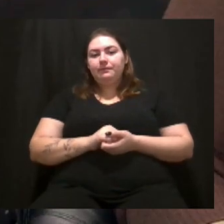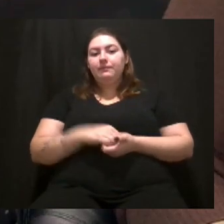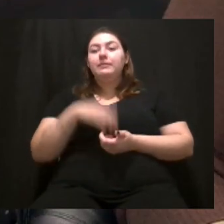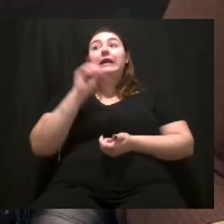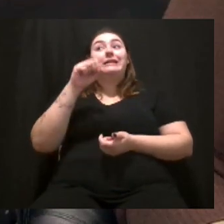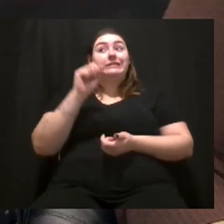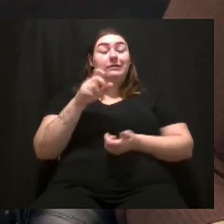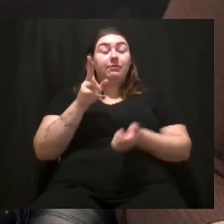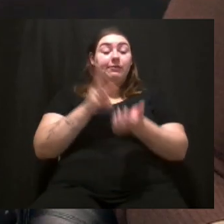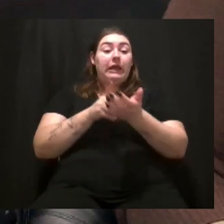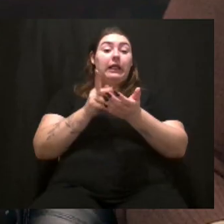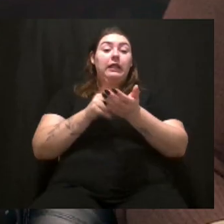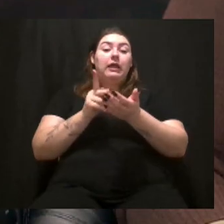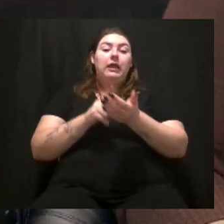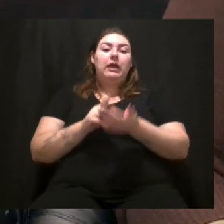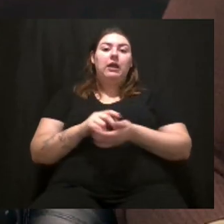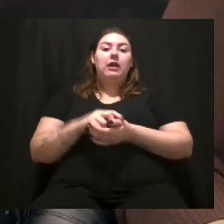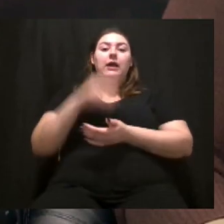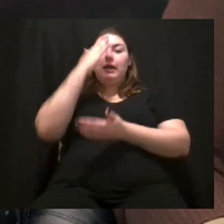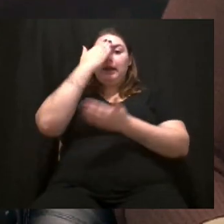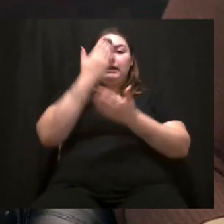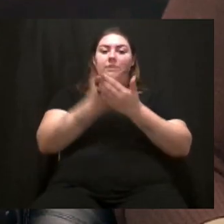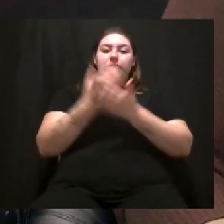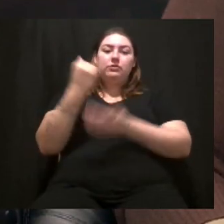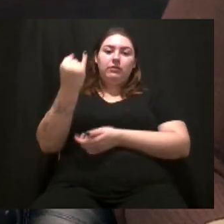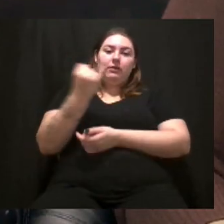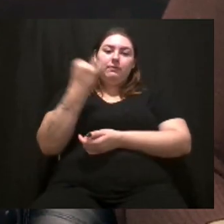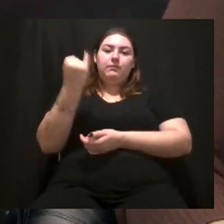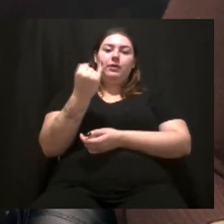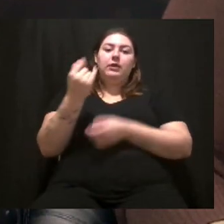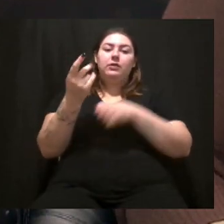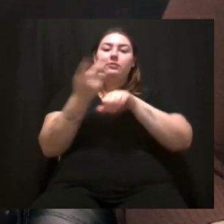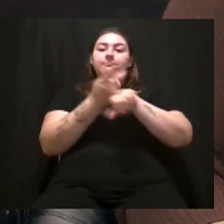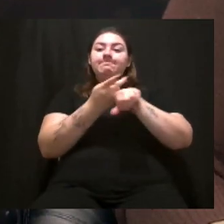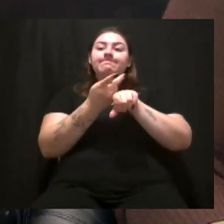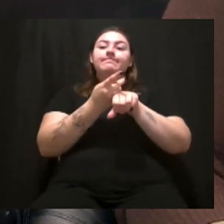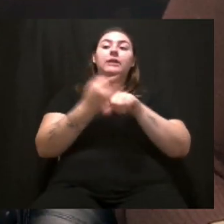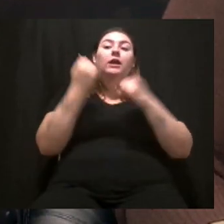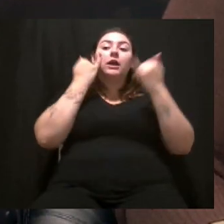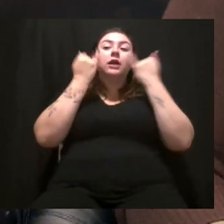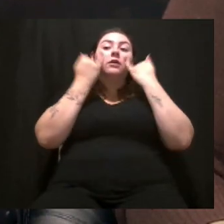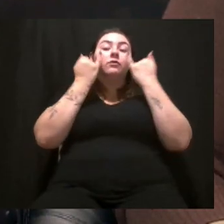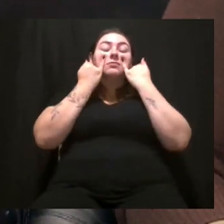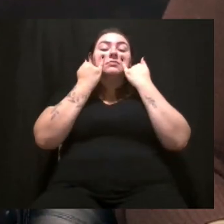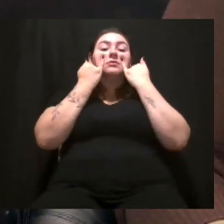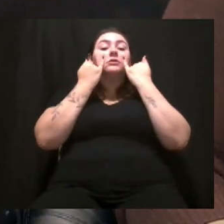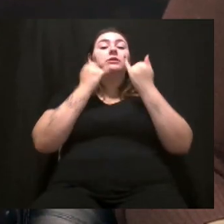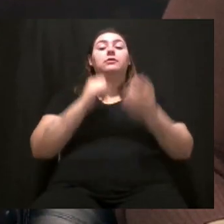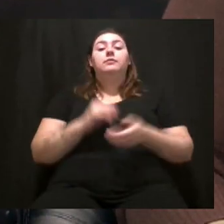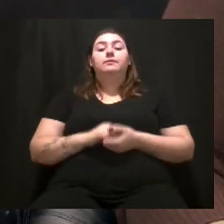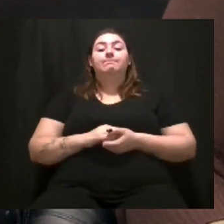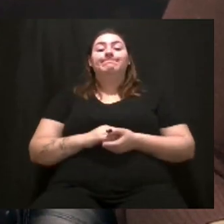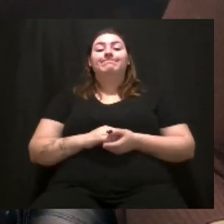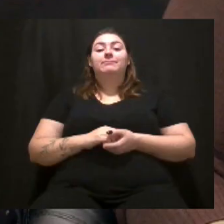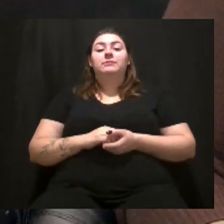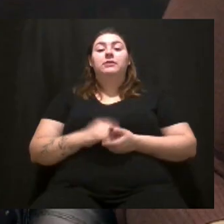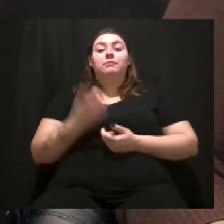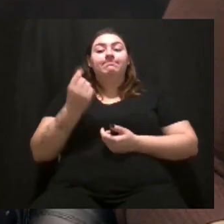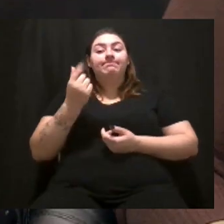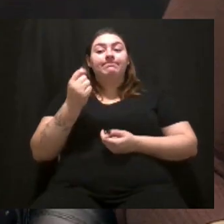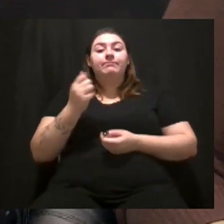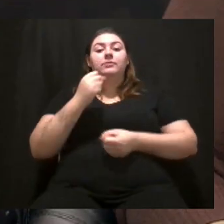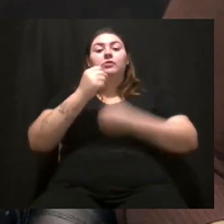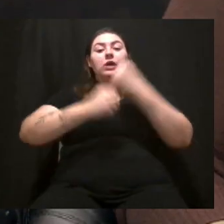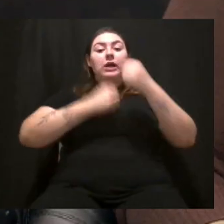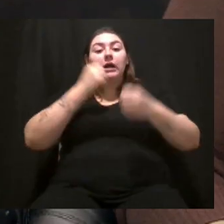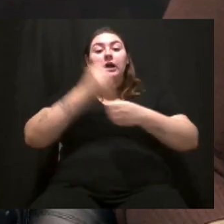Eu acredito que é importante também buscar essa informação sobre o custo anual, todas as atividades, se já